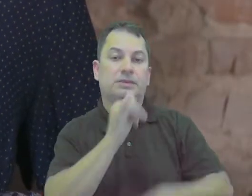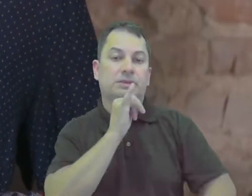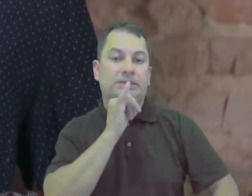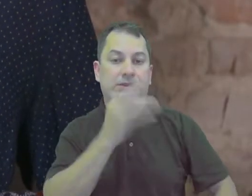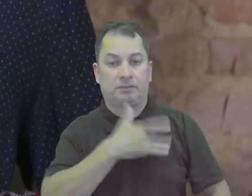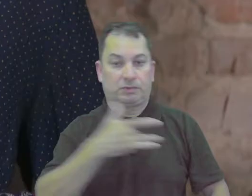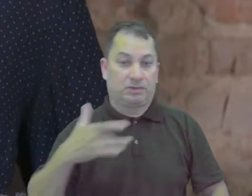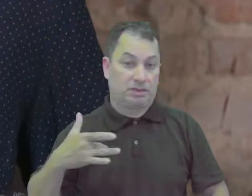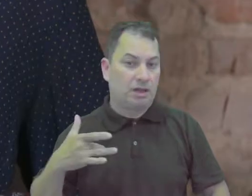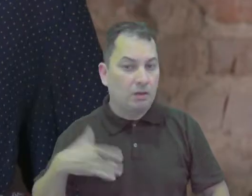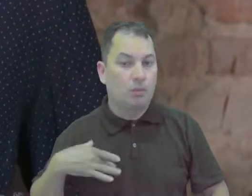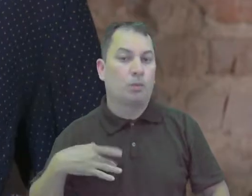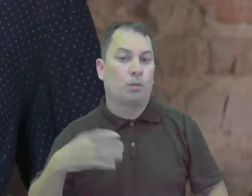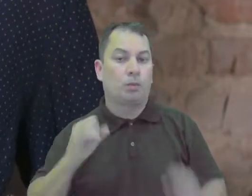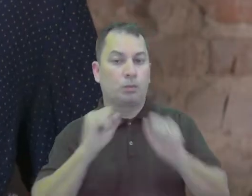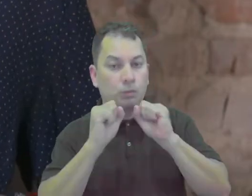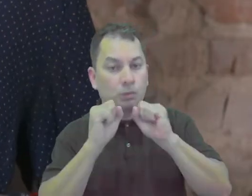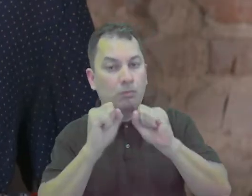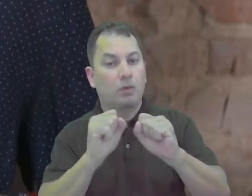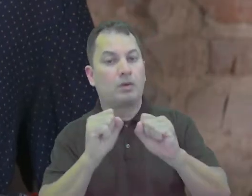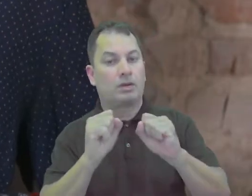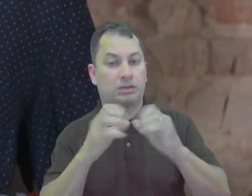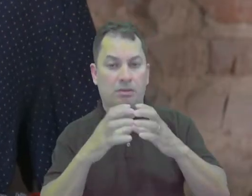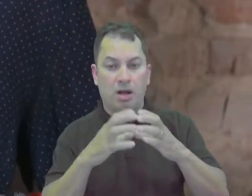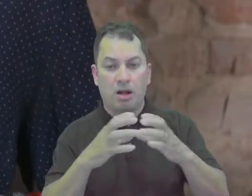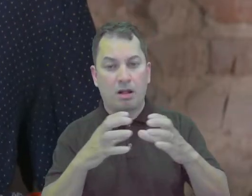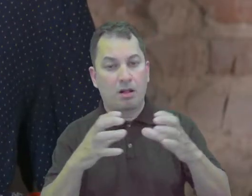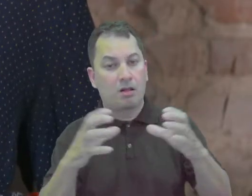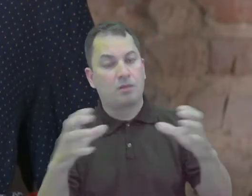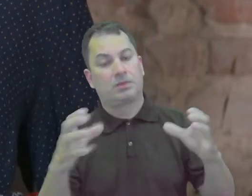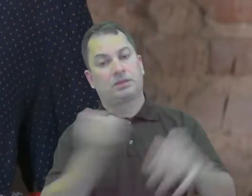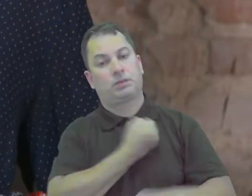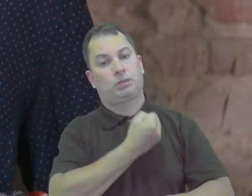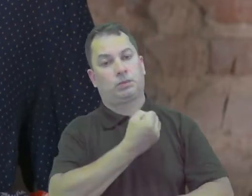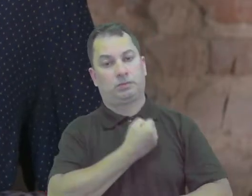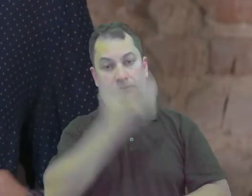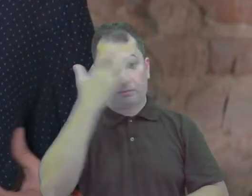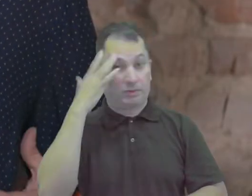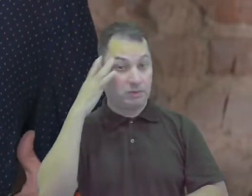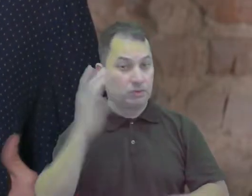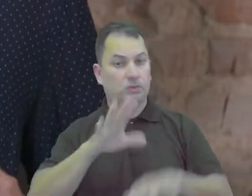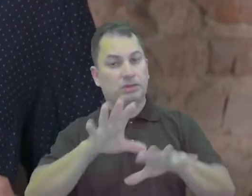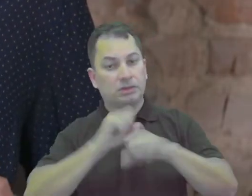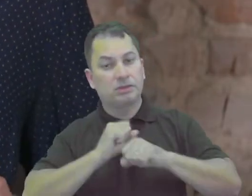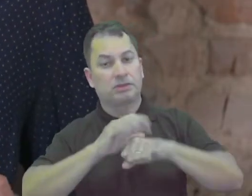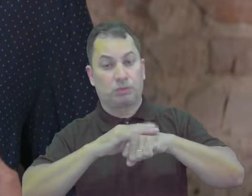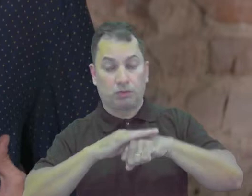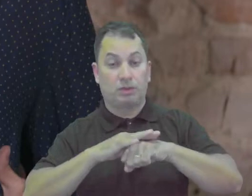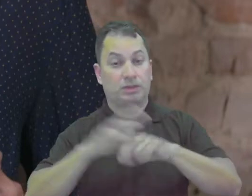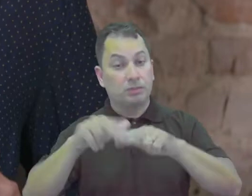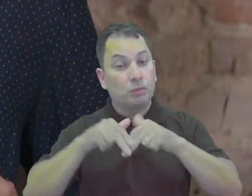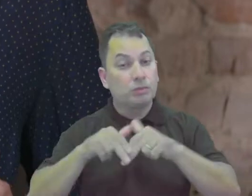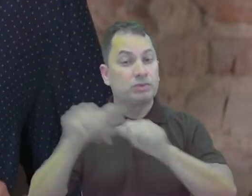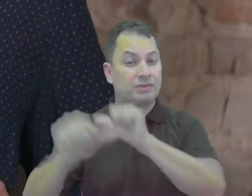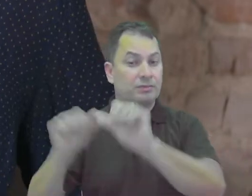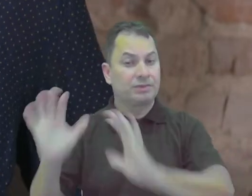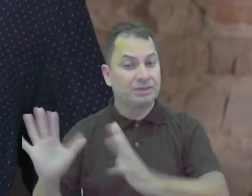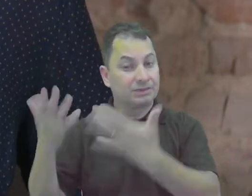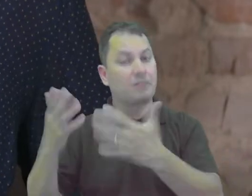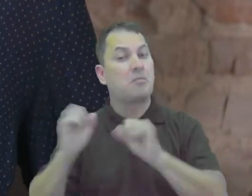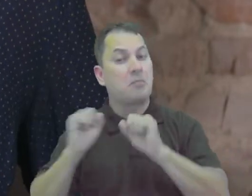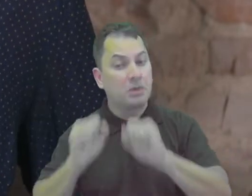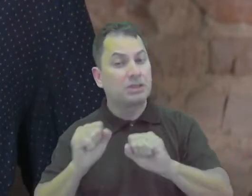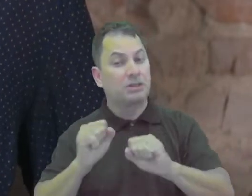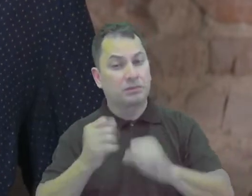ter aumento da ocorrência, né, devido a questões climáticas, a gente pode estar citando vários